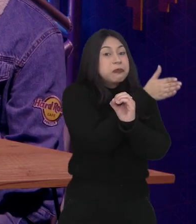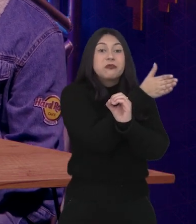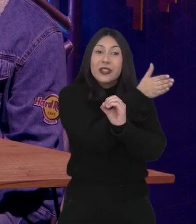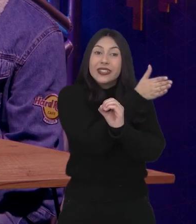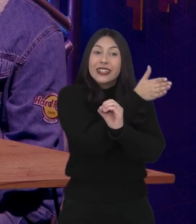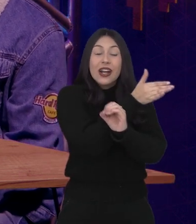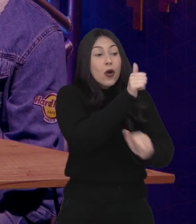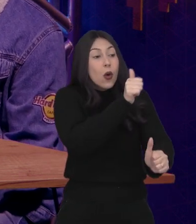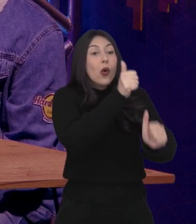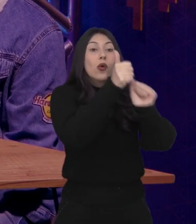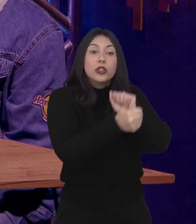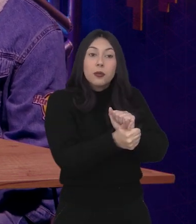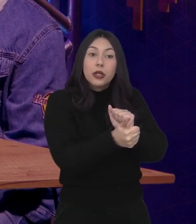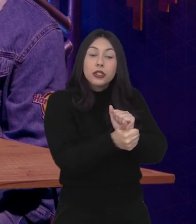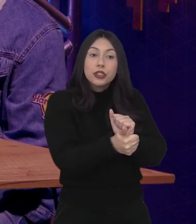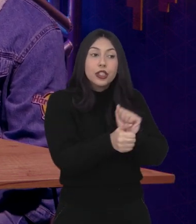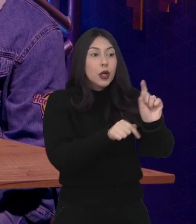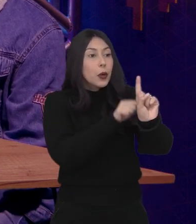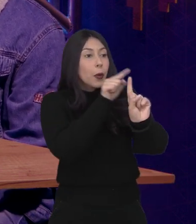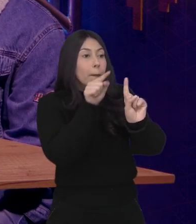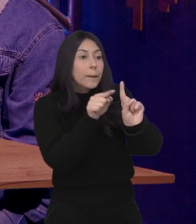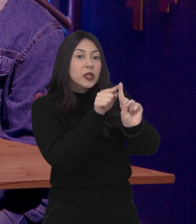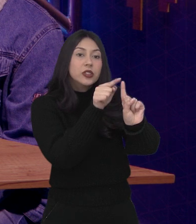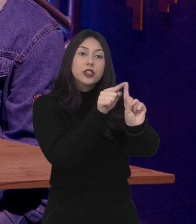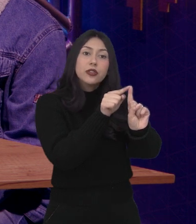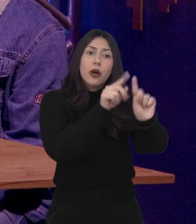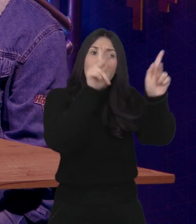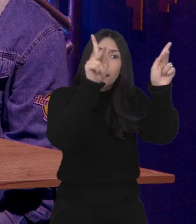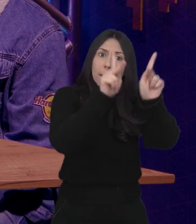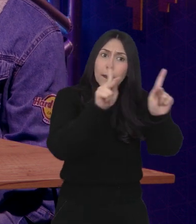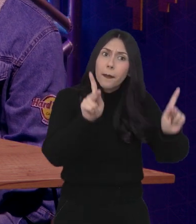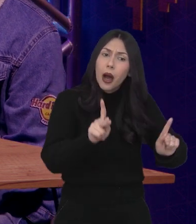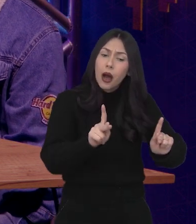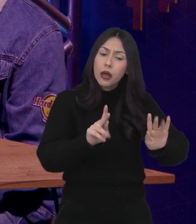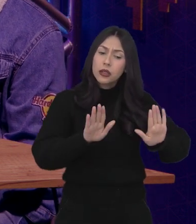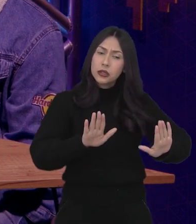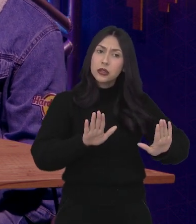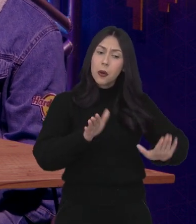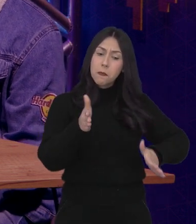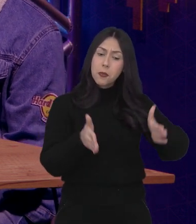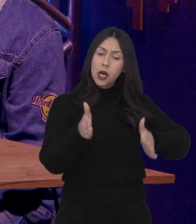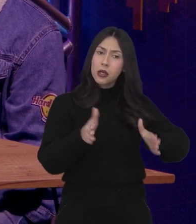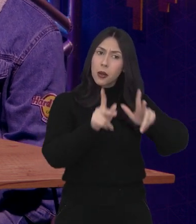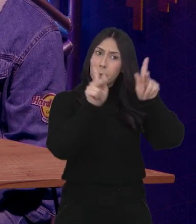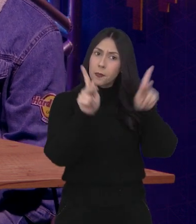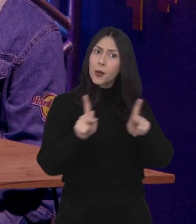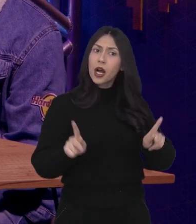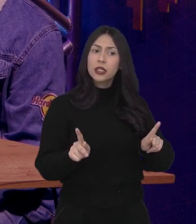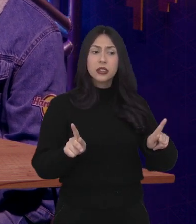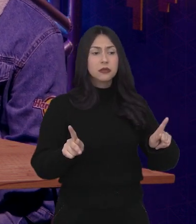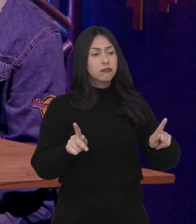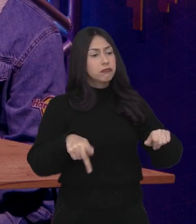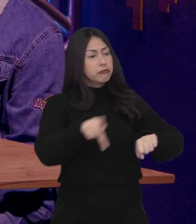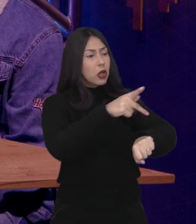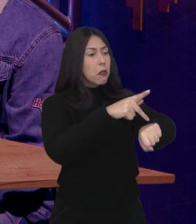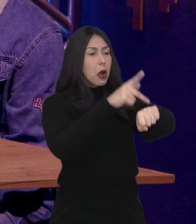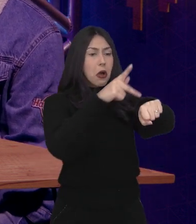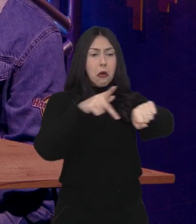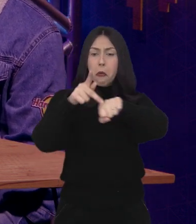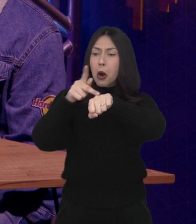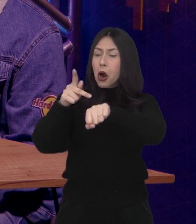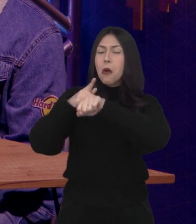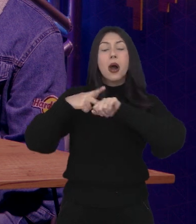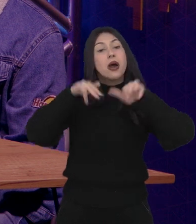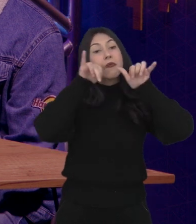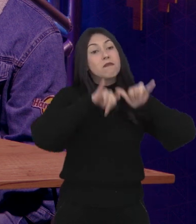vêm para ser uma pausa, né? Uma trégua, então um momento de paz. E entre vários países, né? Então